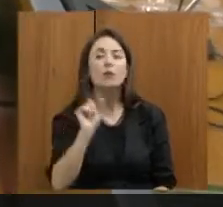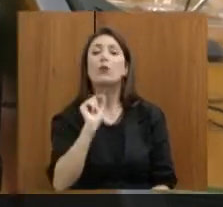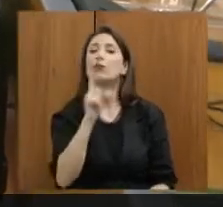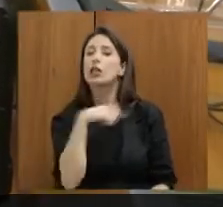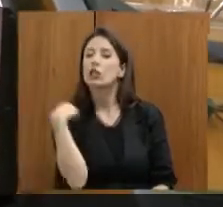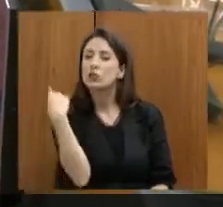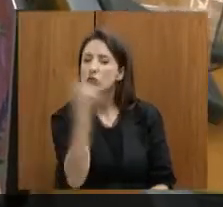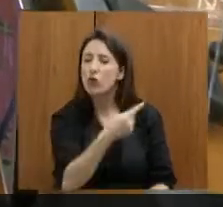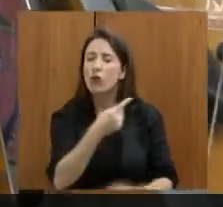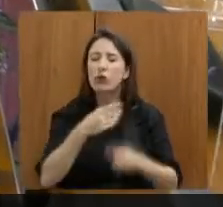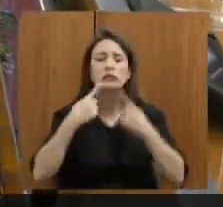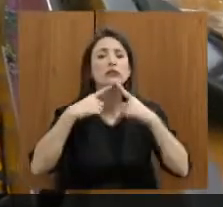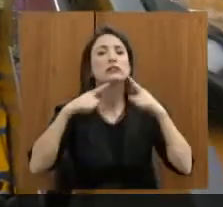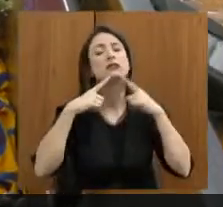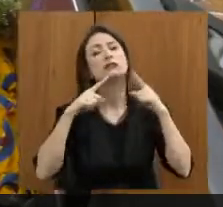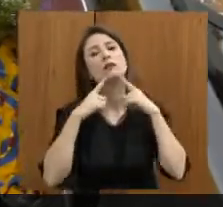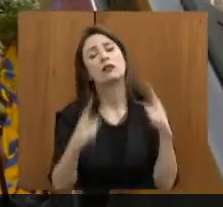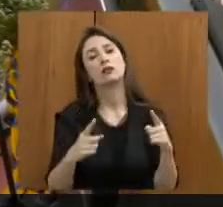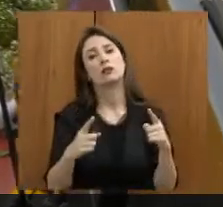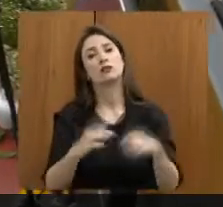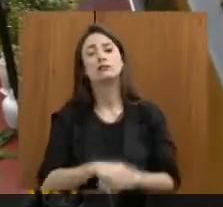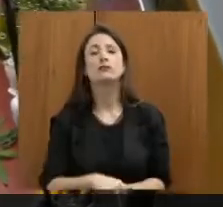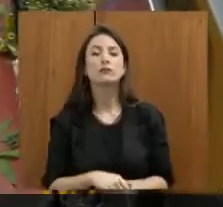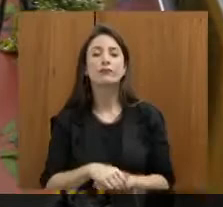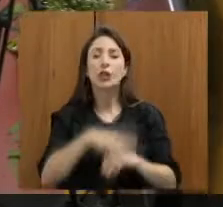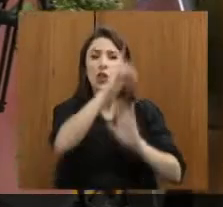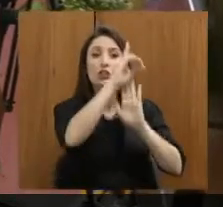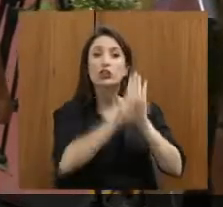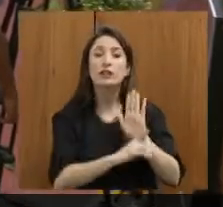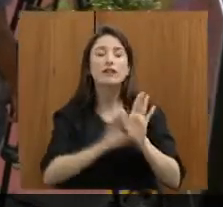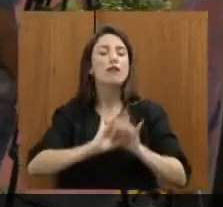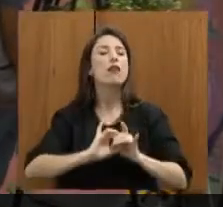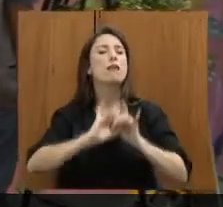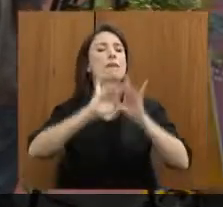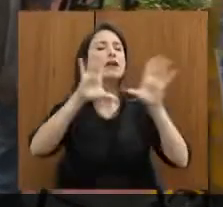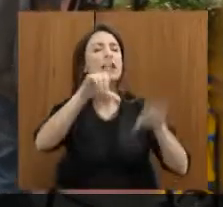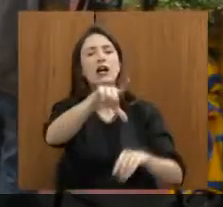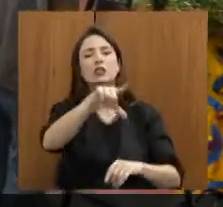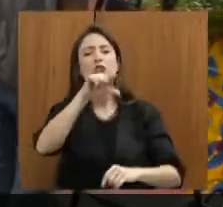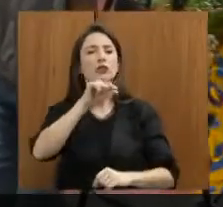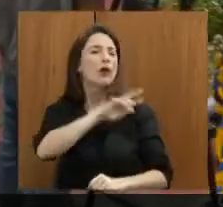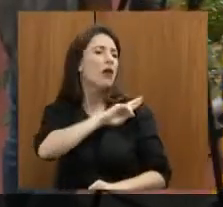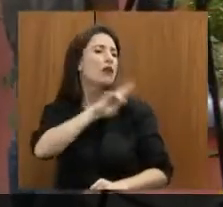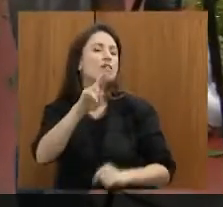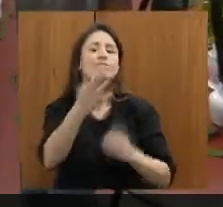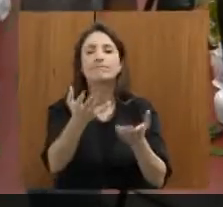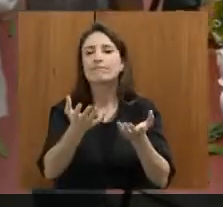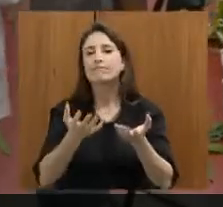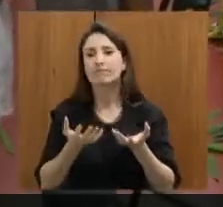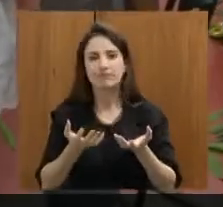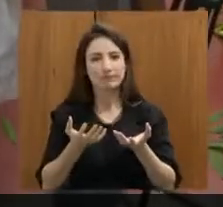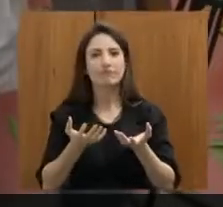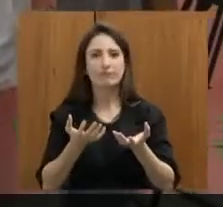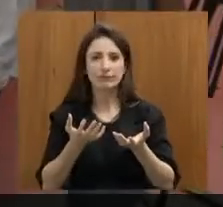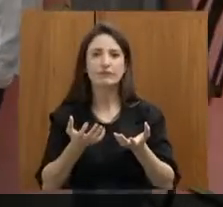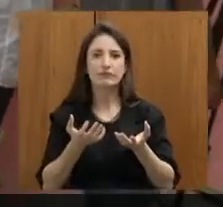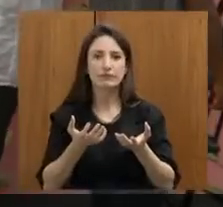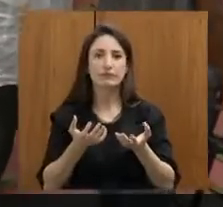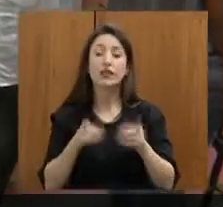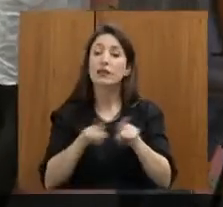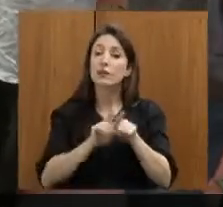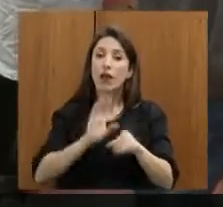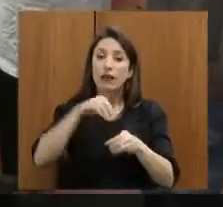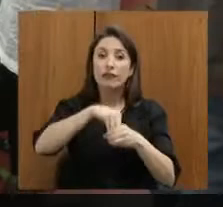o que direito à liberdade religiosa eu posso ser de outra inclusive dentro dos